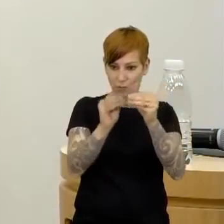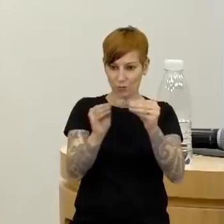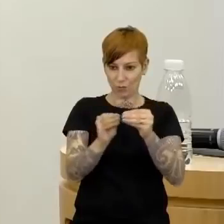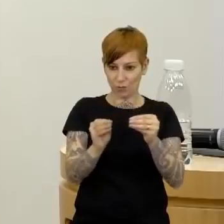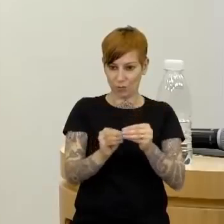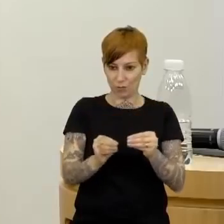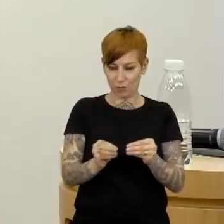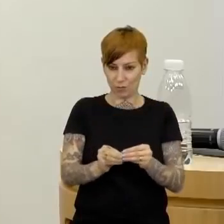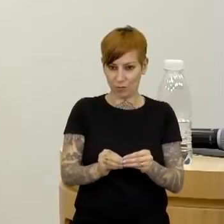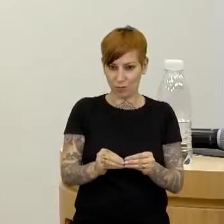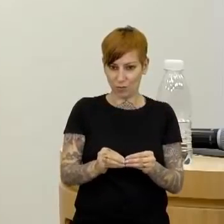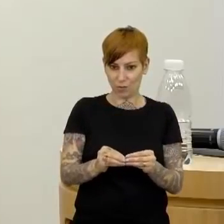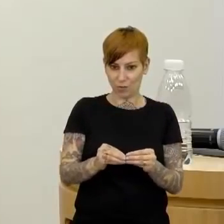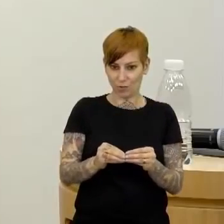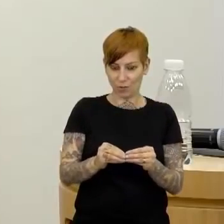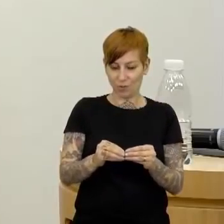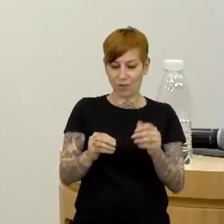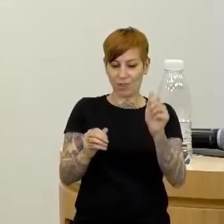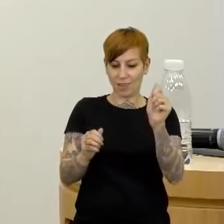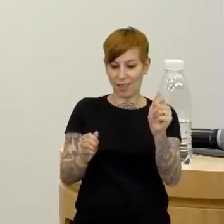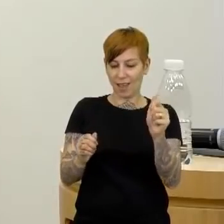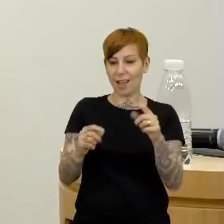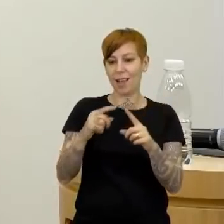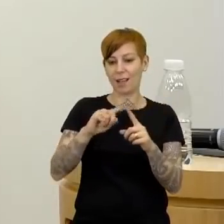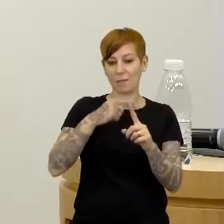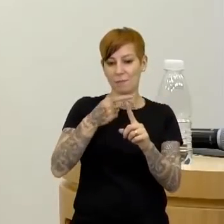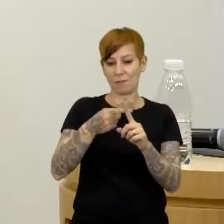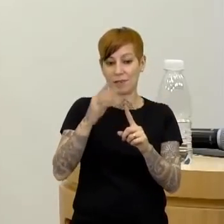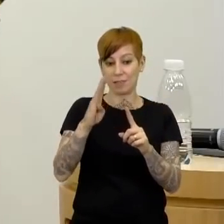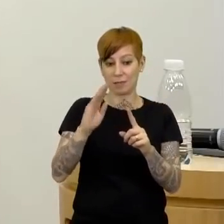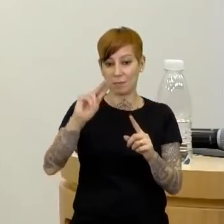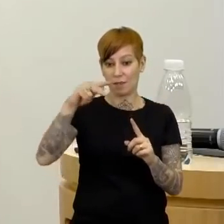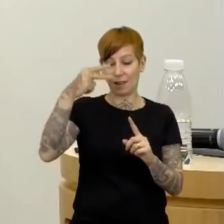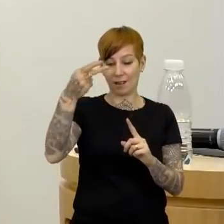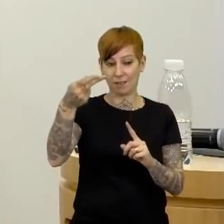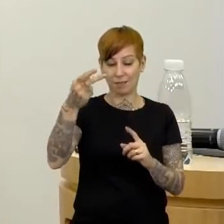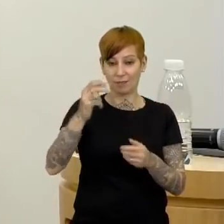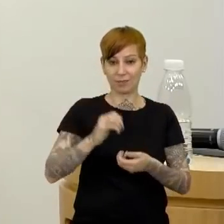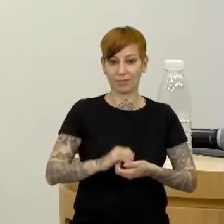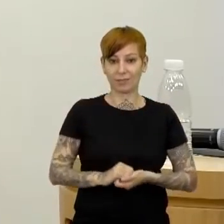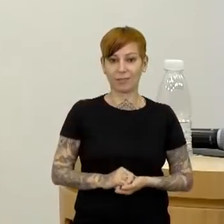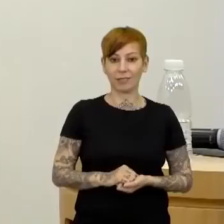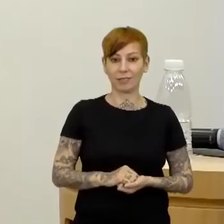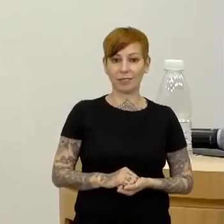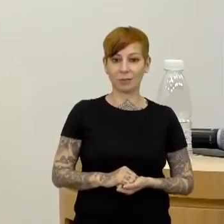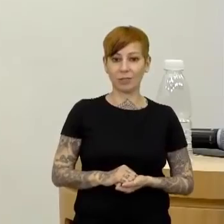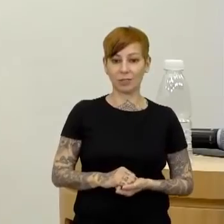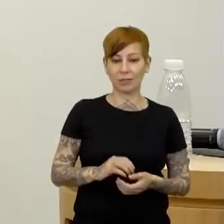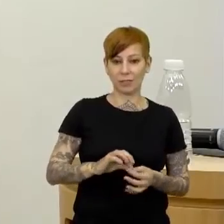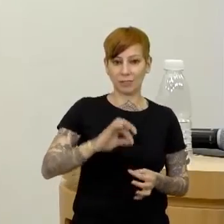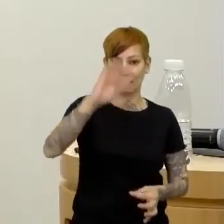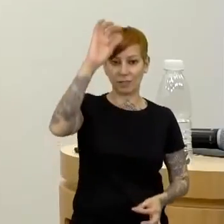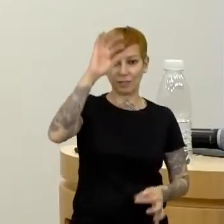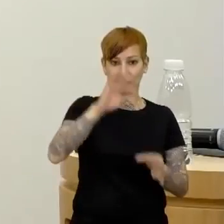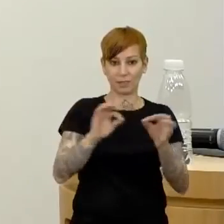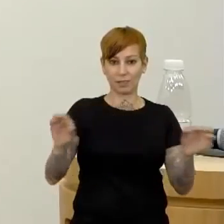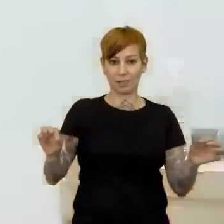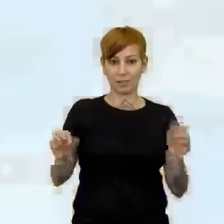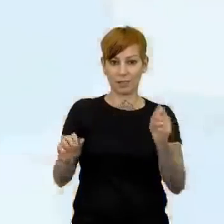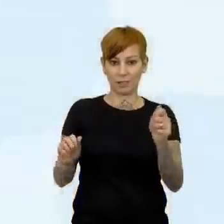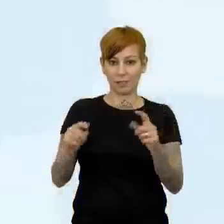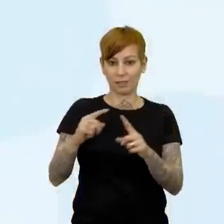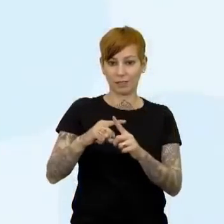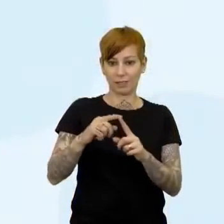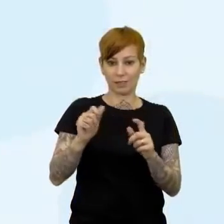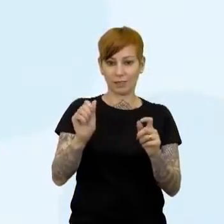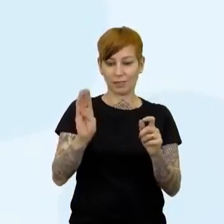e tentar fazer a mais bem elevado ao quadrado então a + b vezes a mais ver olha que a pecinha